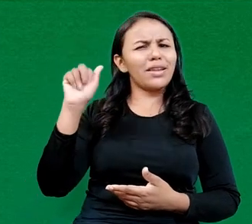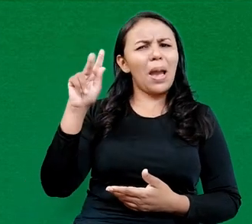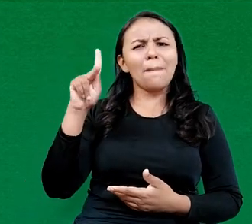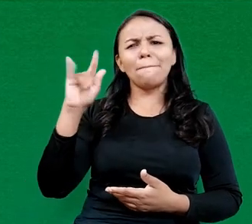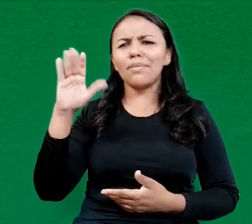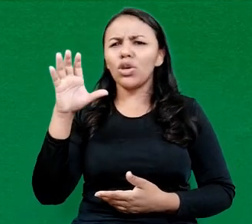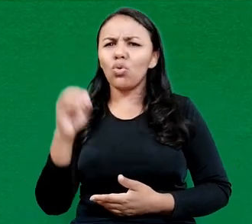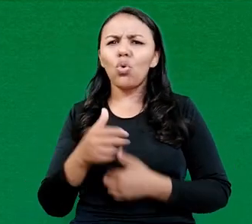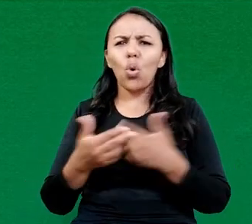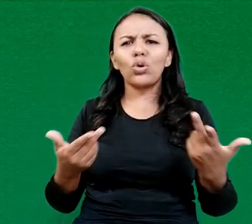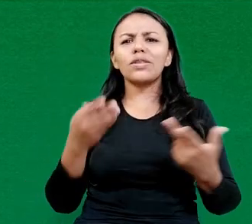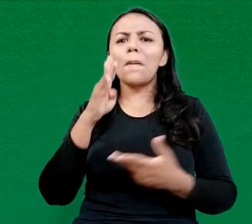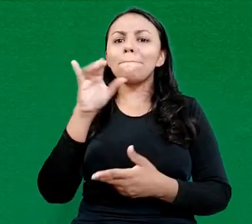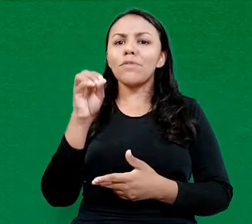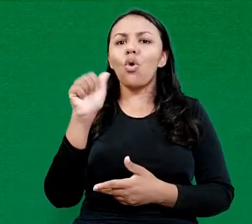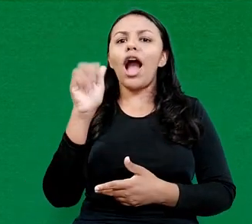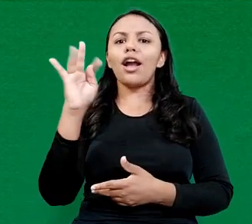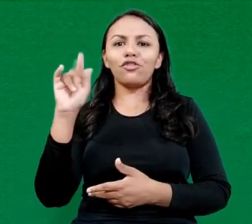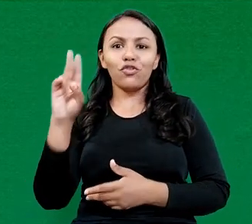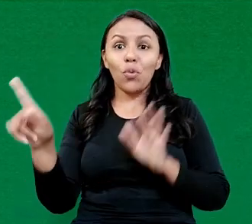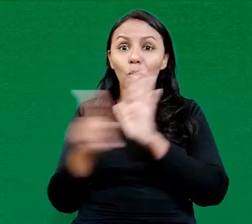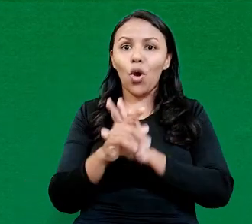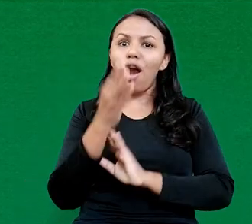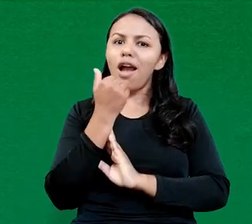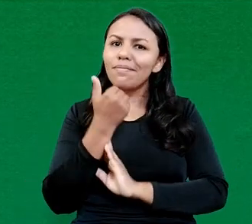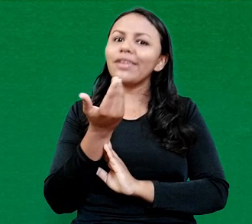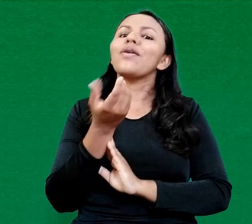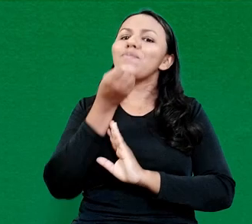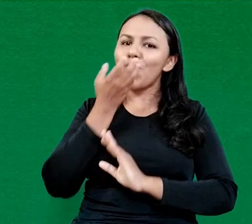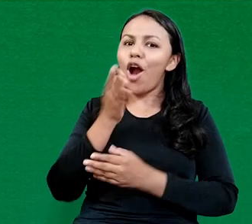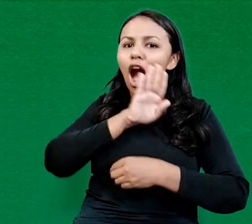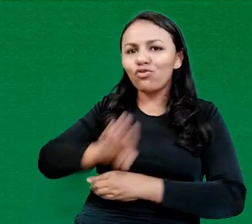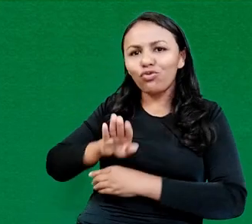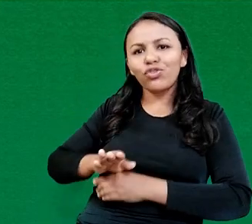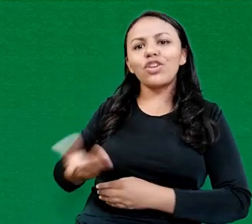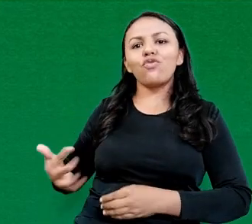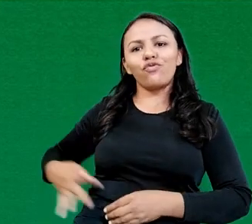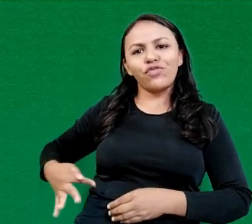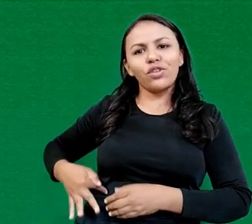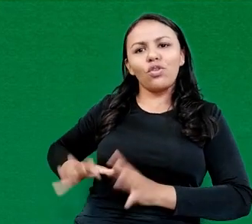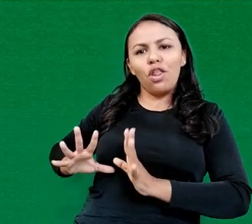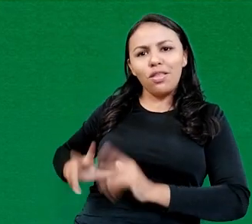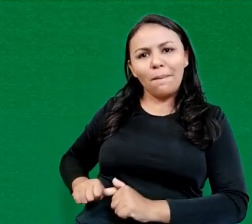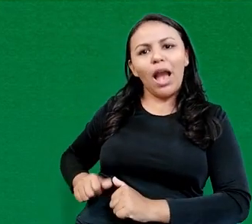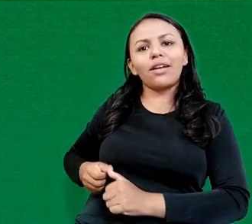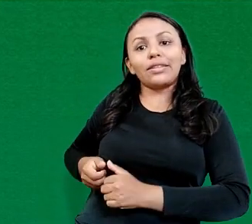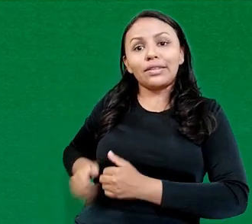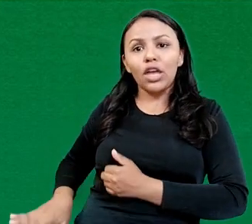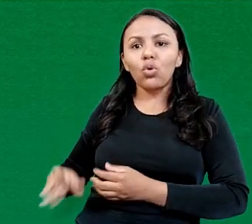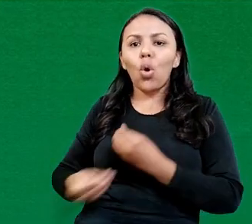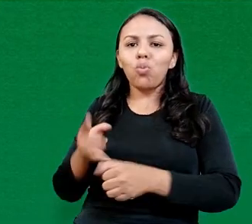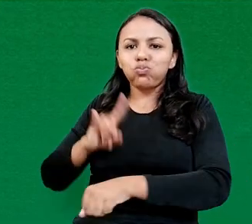de compostos bioativos dos alimentos favorecem uma boa eliminação hepática através das fezes e da